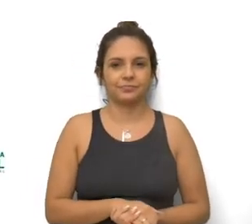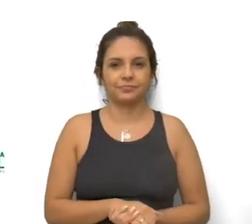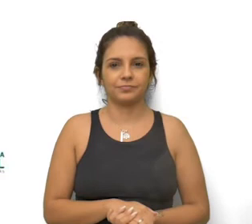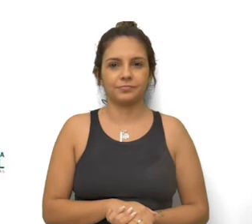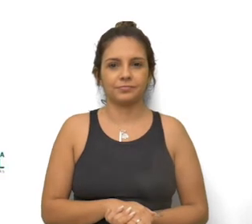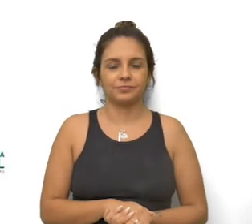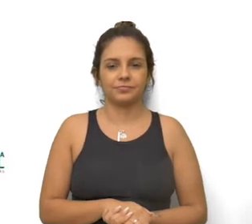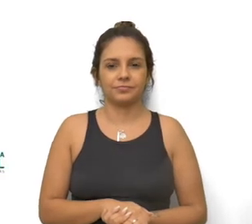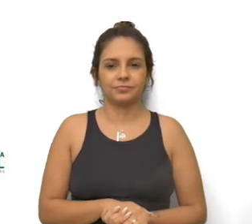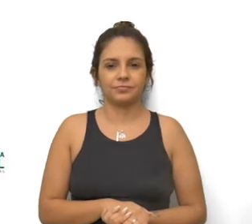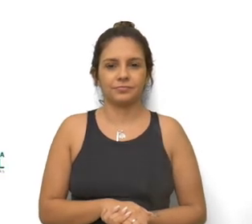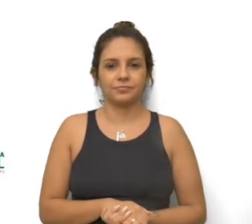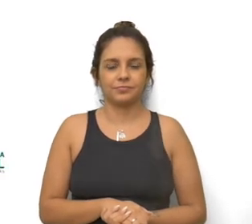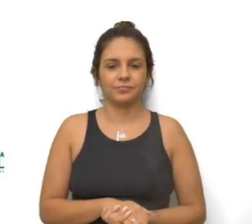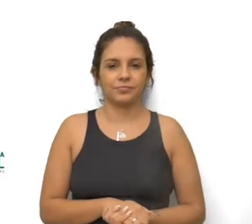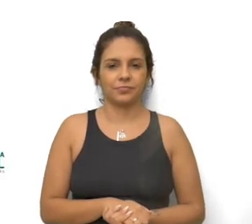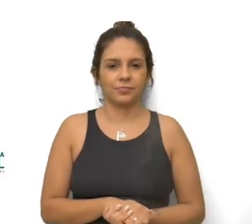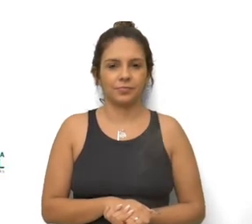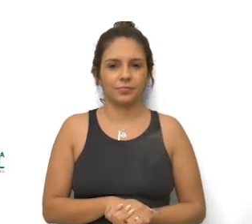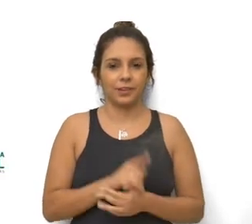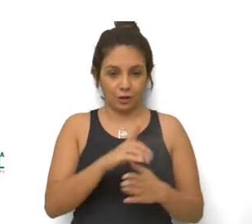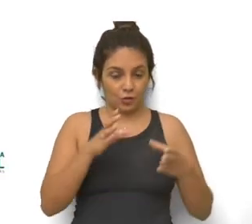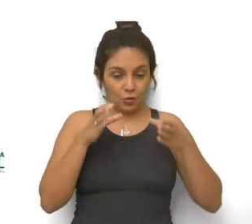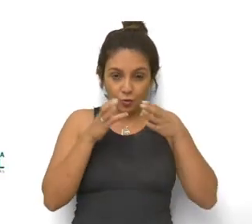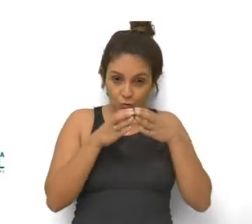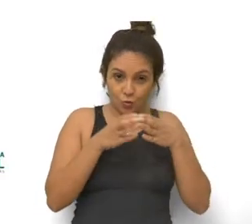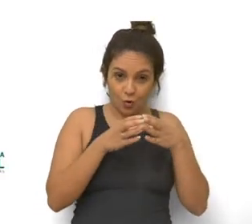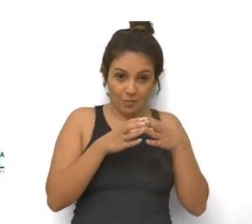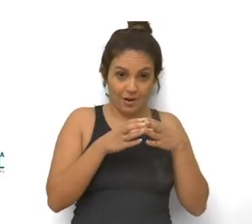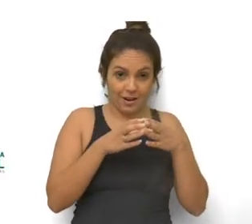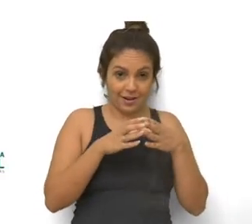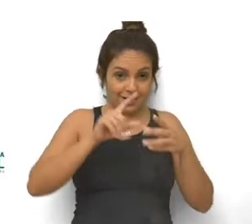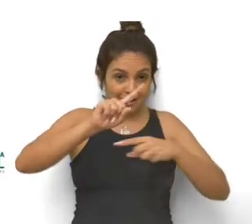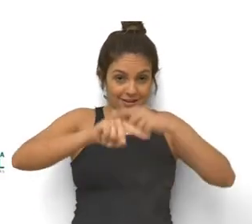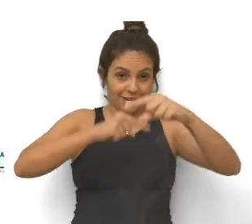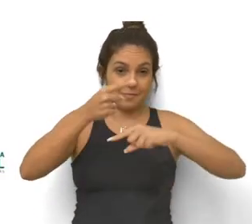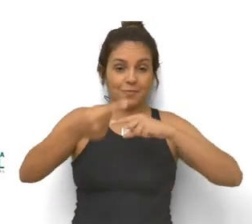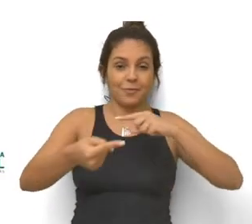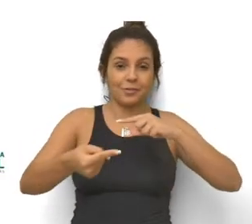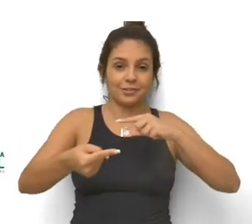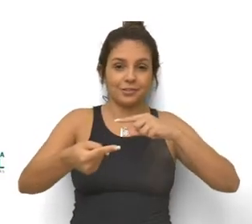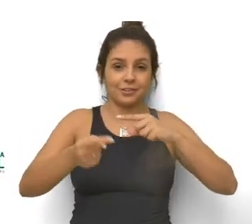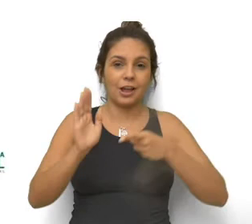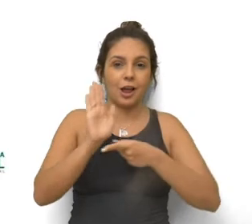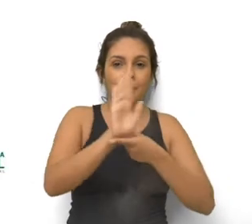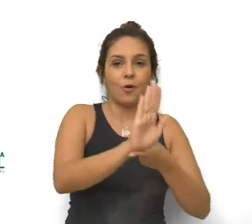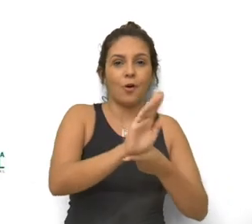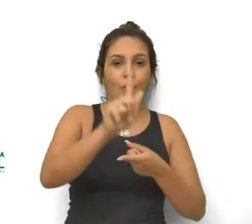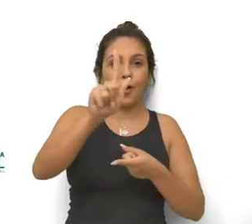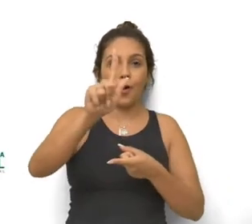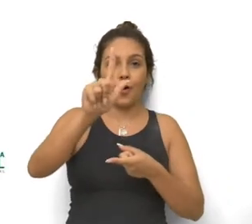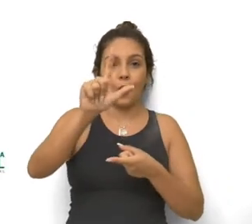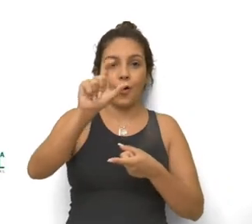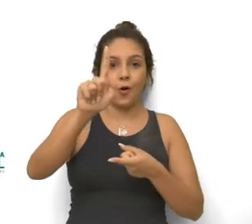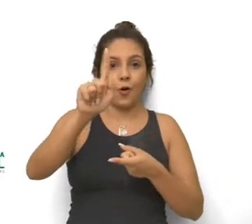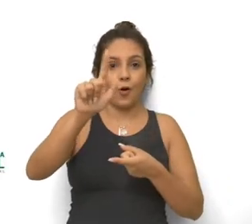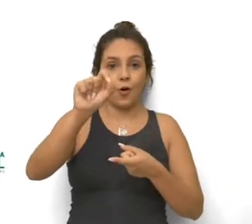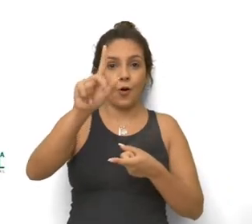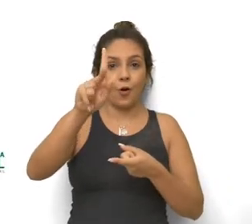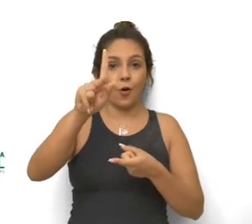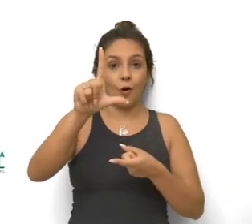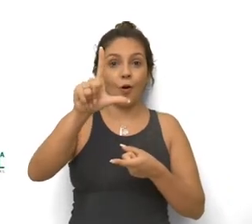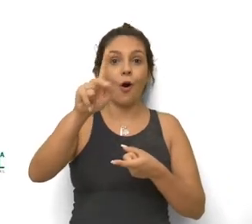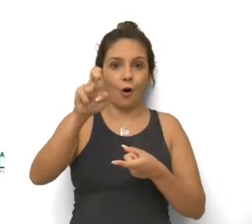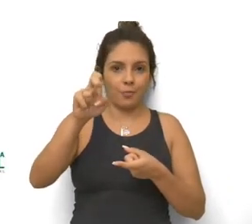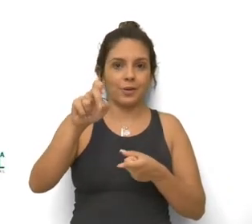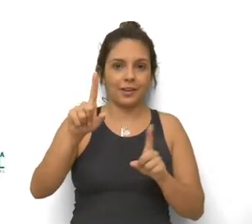não por acaso foi essa turma que depois apoiou o golpe, né? Principalmente